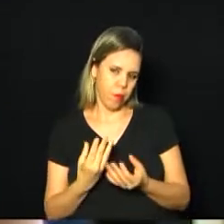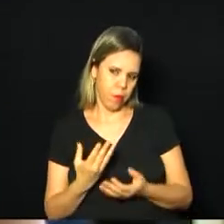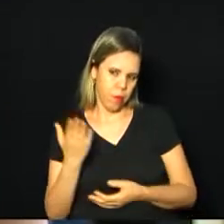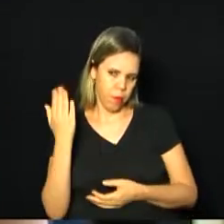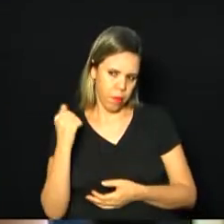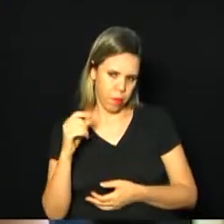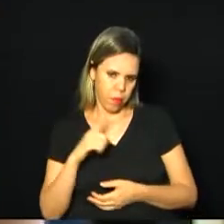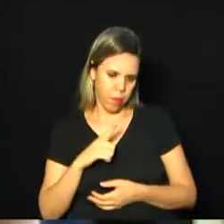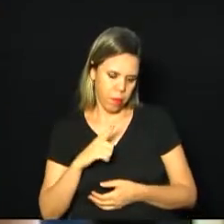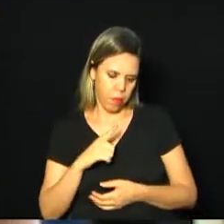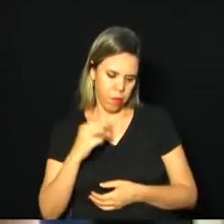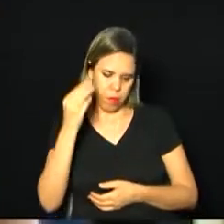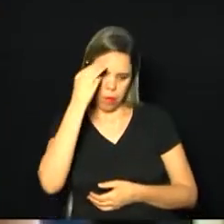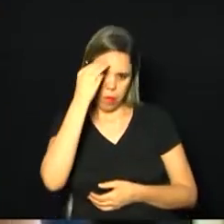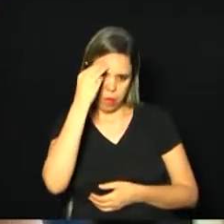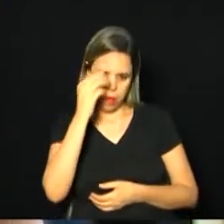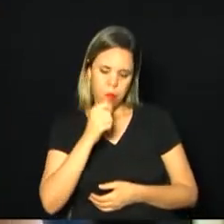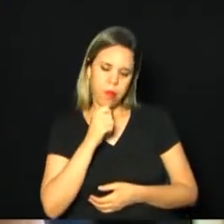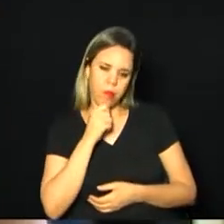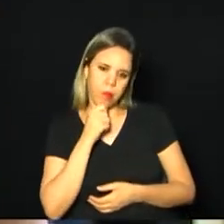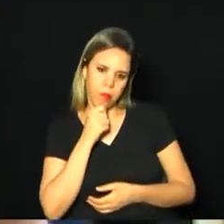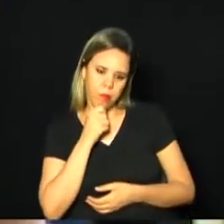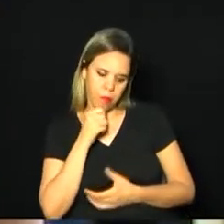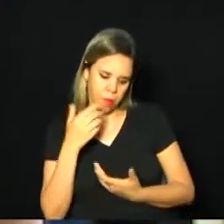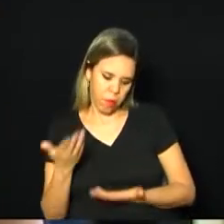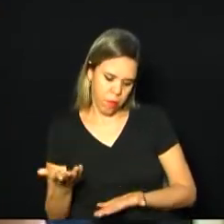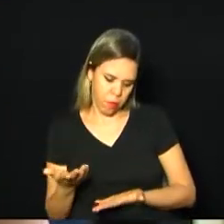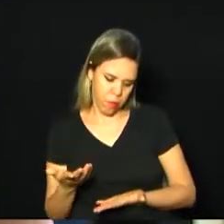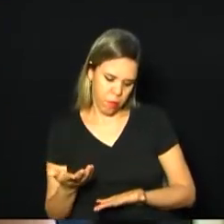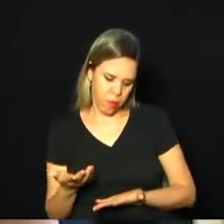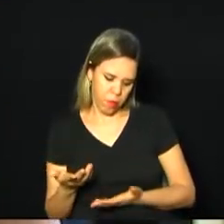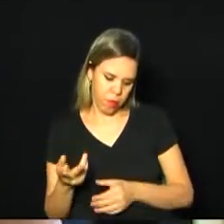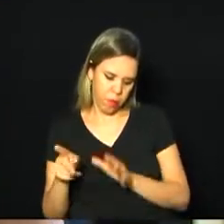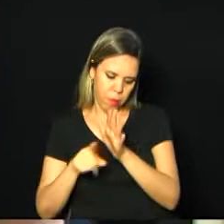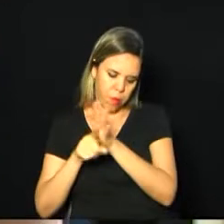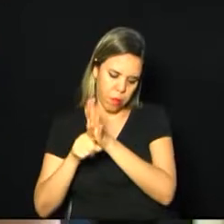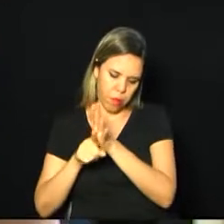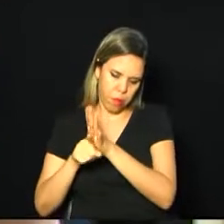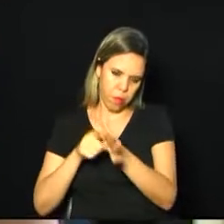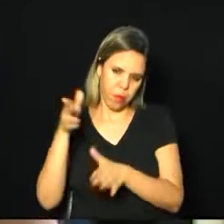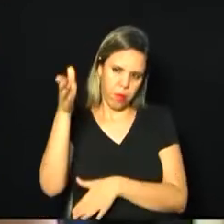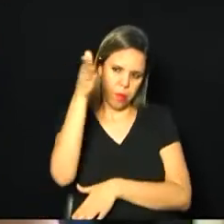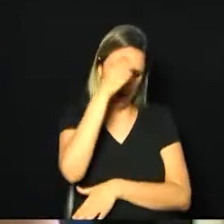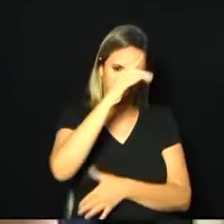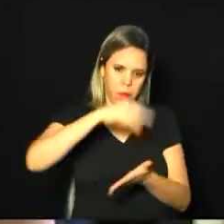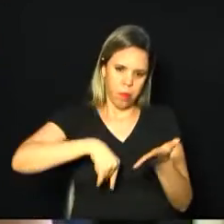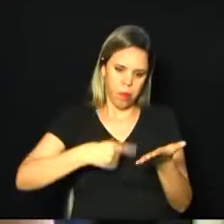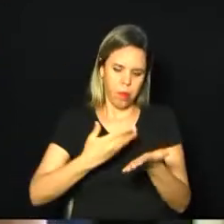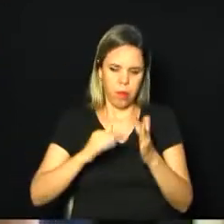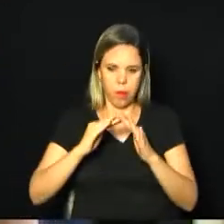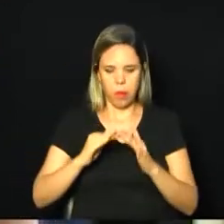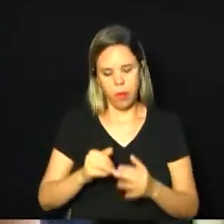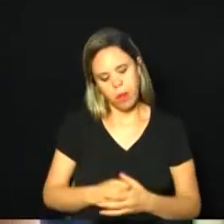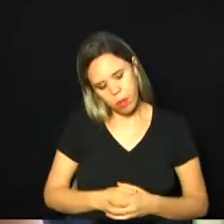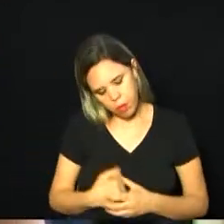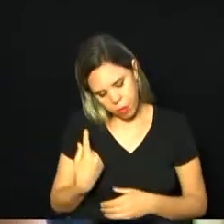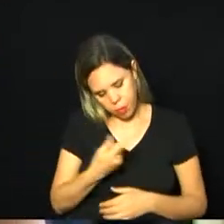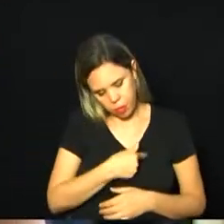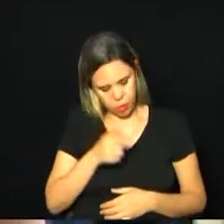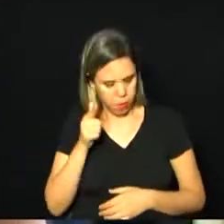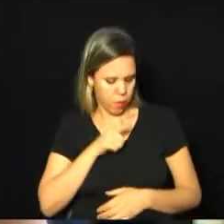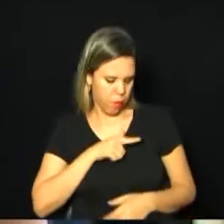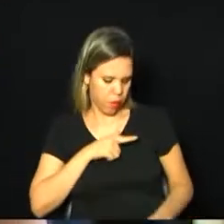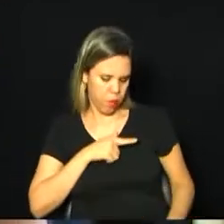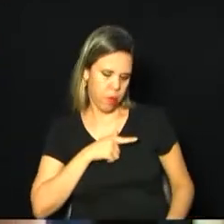informação minha mulher Mística E aí vasculhando no acervo documental da escola nós